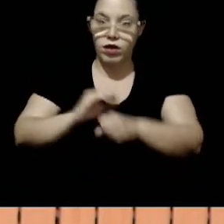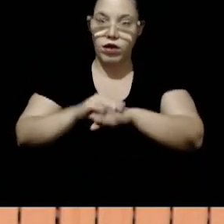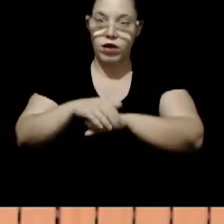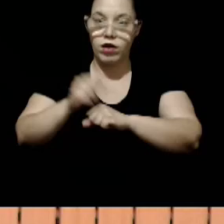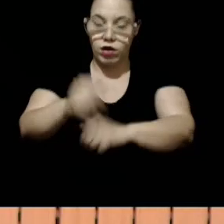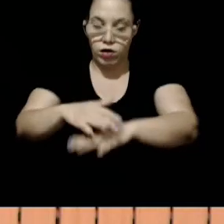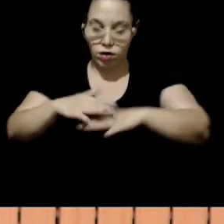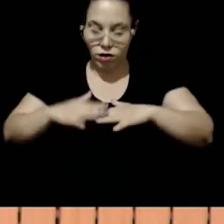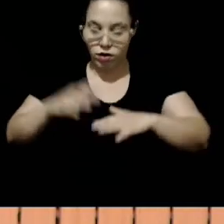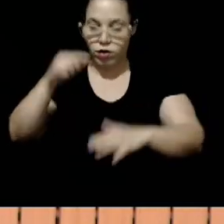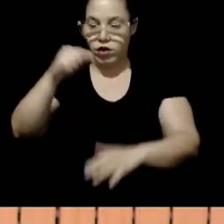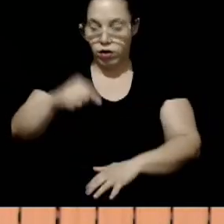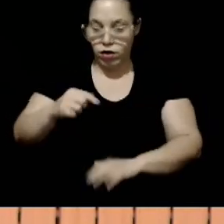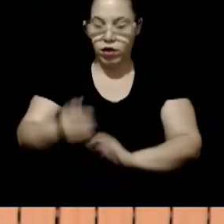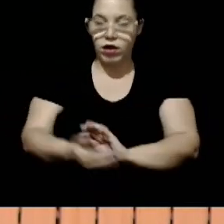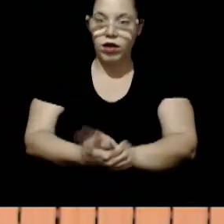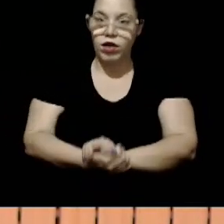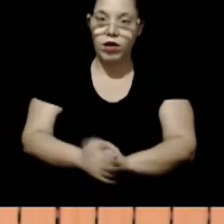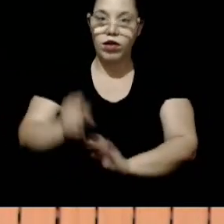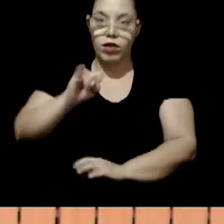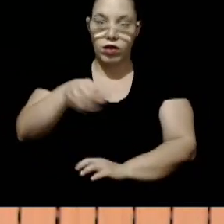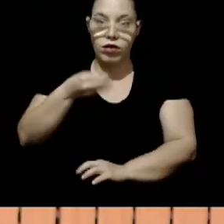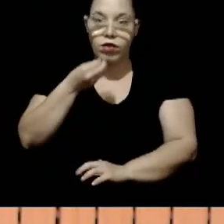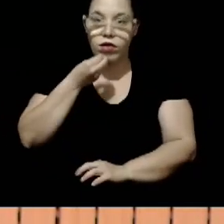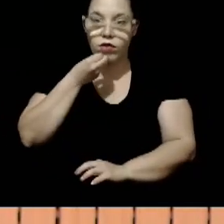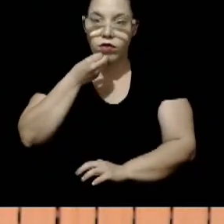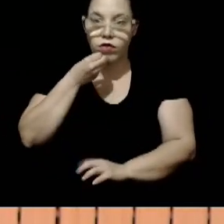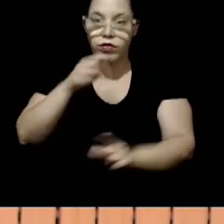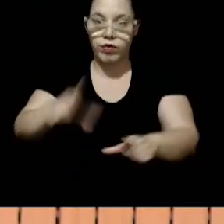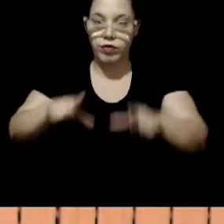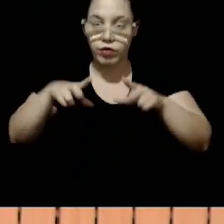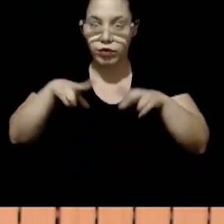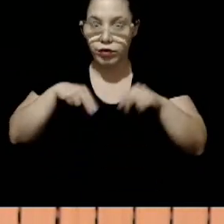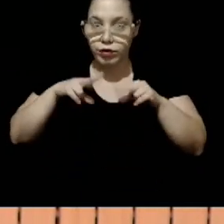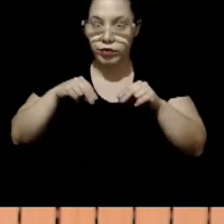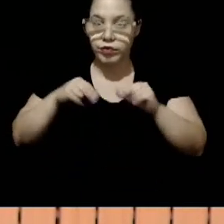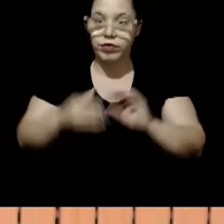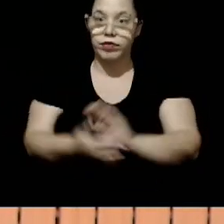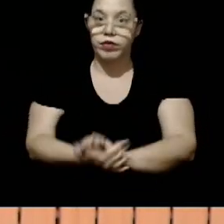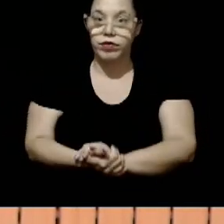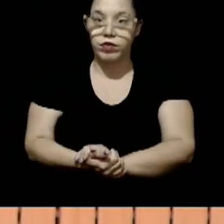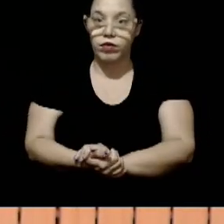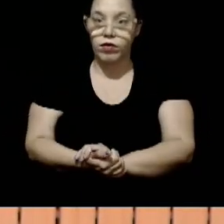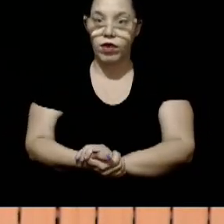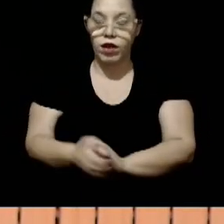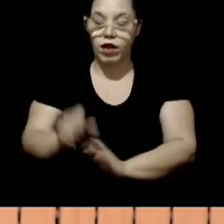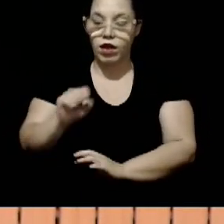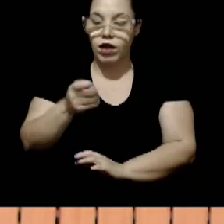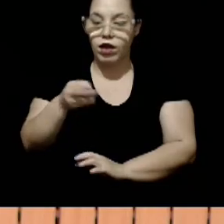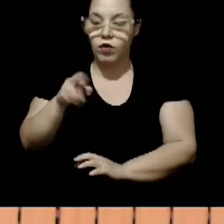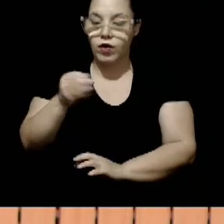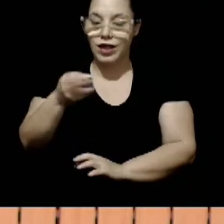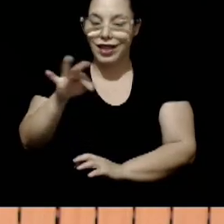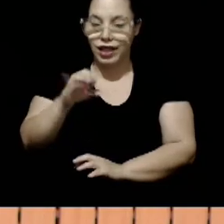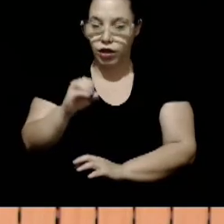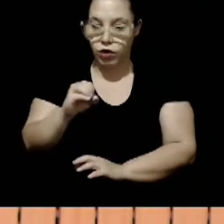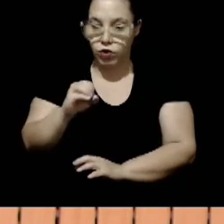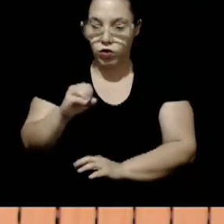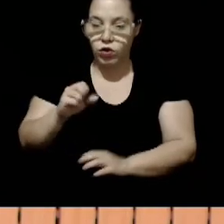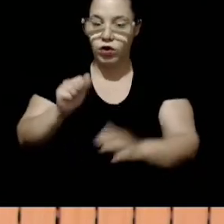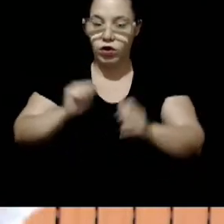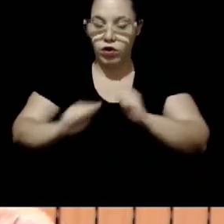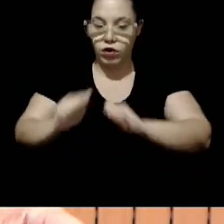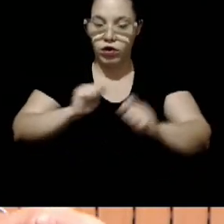legislativo oportunidade na qual será entregue diploma São Francisco de Assis a associação